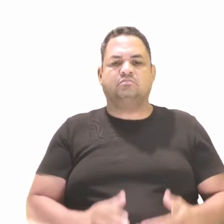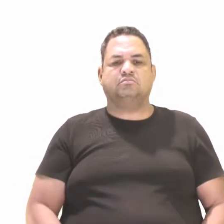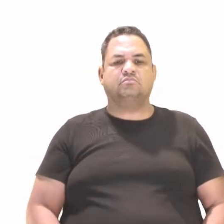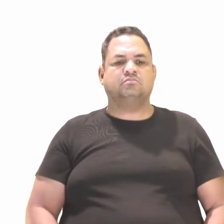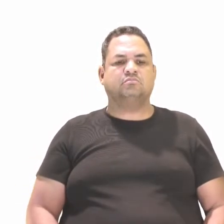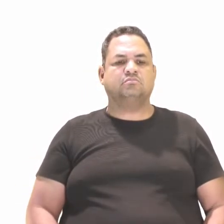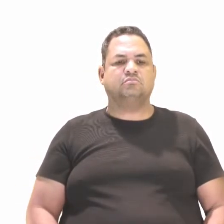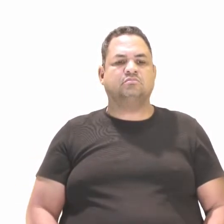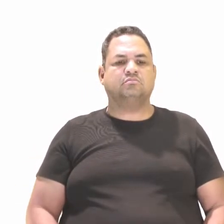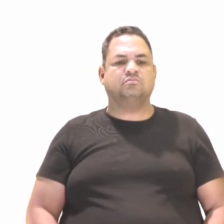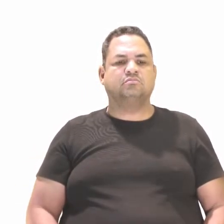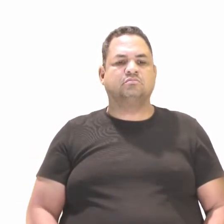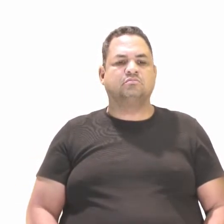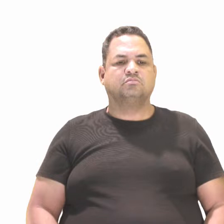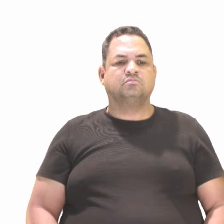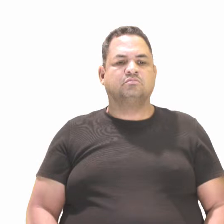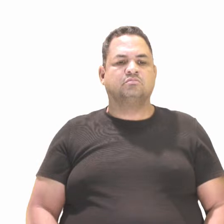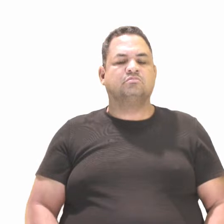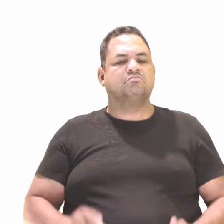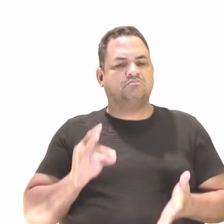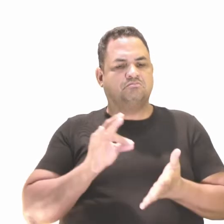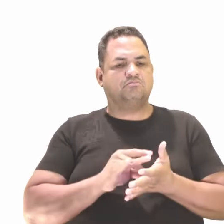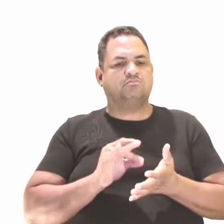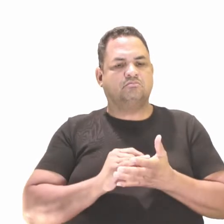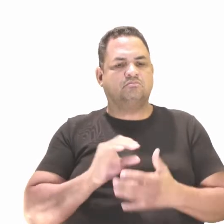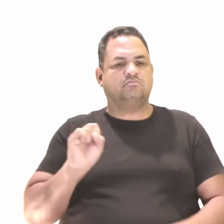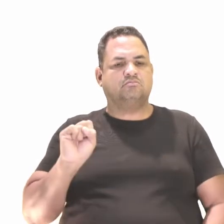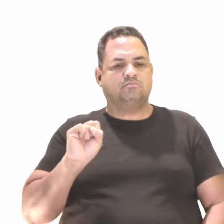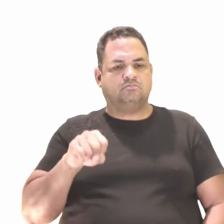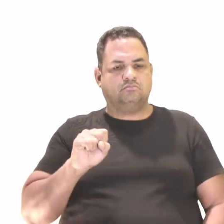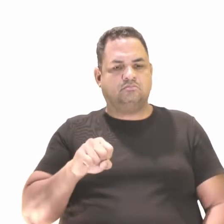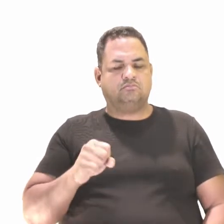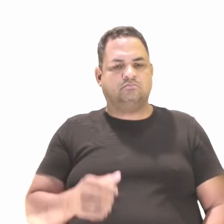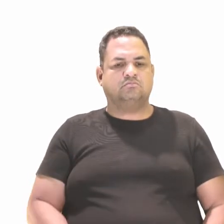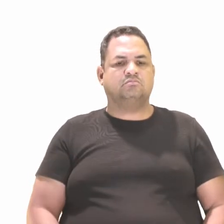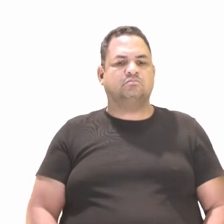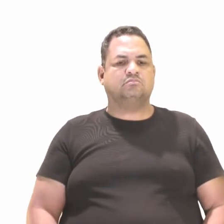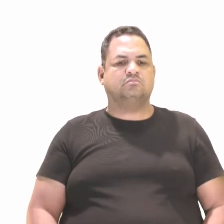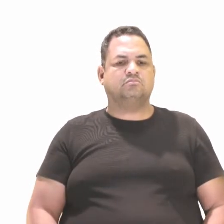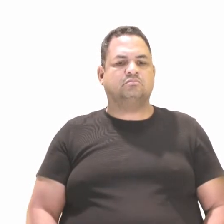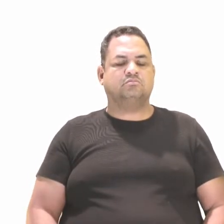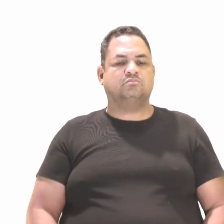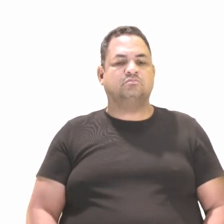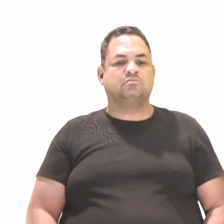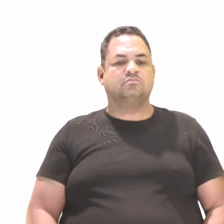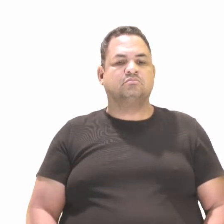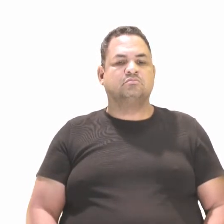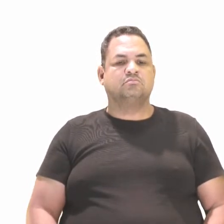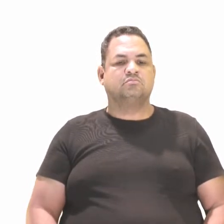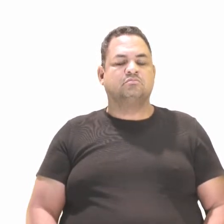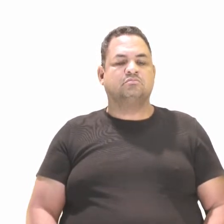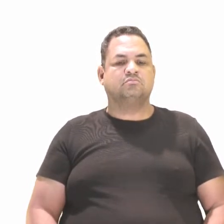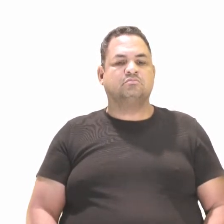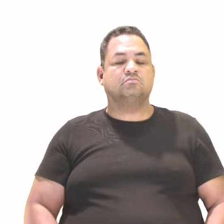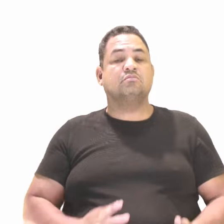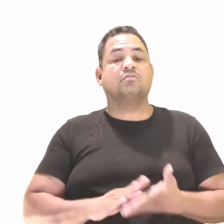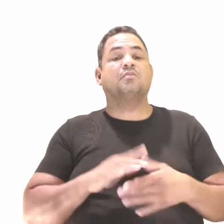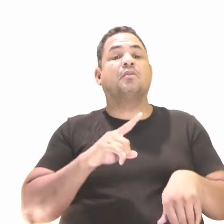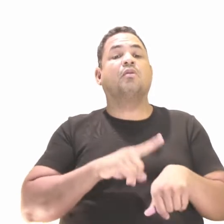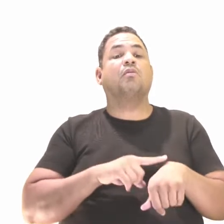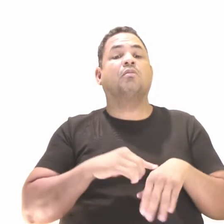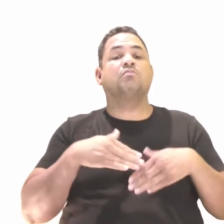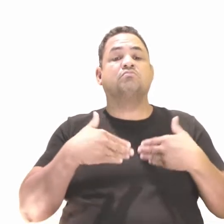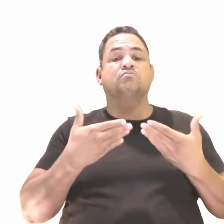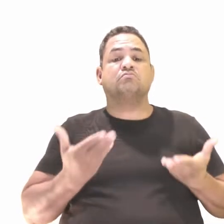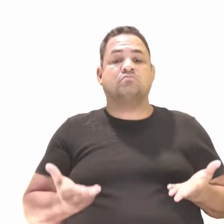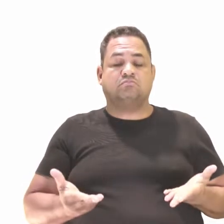o Bob fala, sure, claro, sure, what time? Então, essa é a estrutura que você pergunta, que horas? Daí